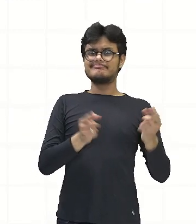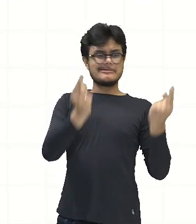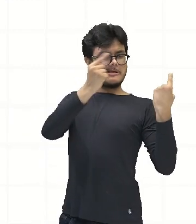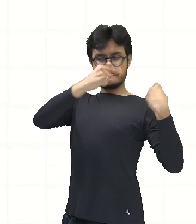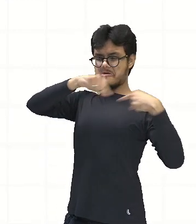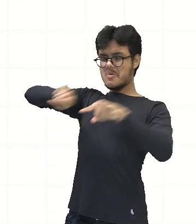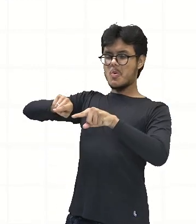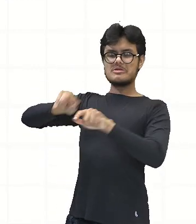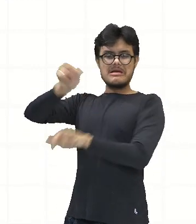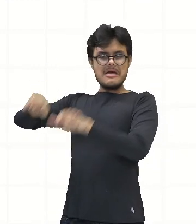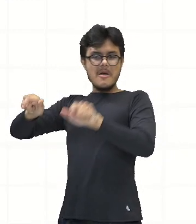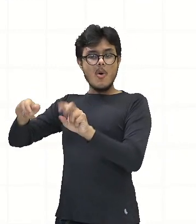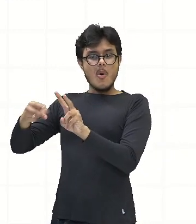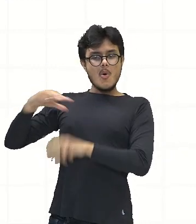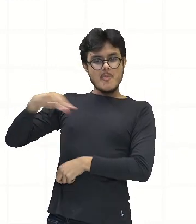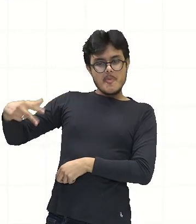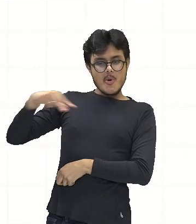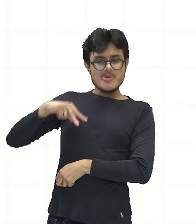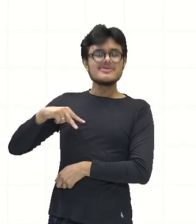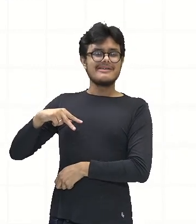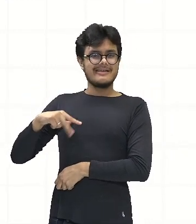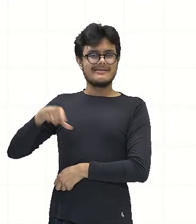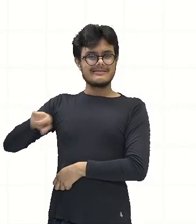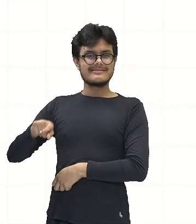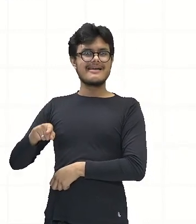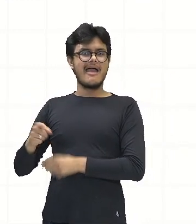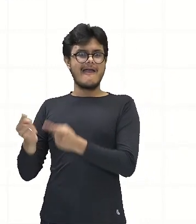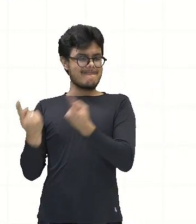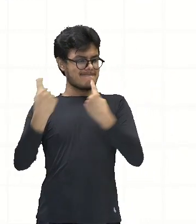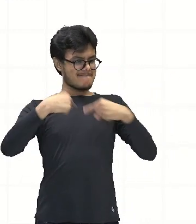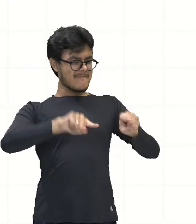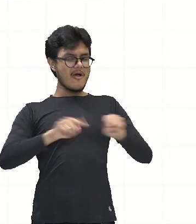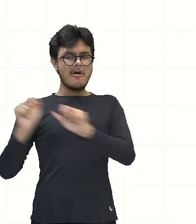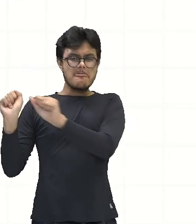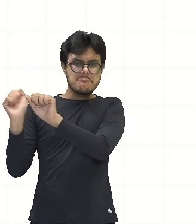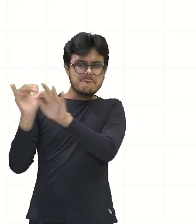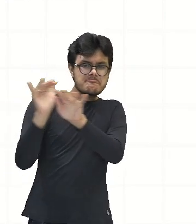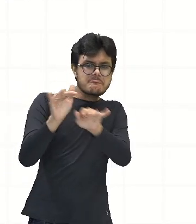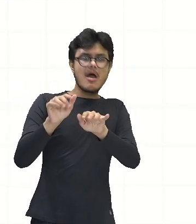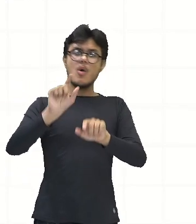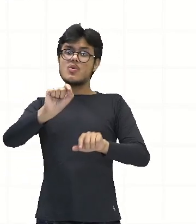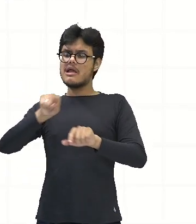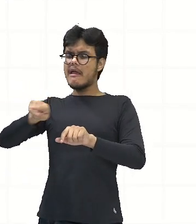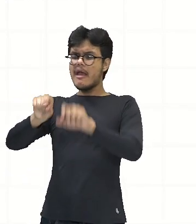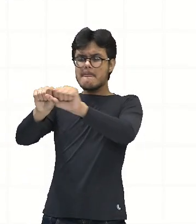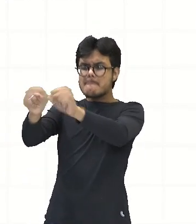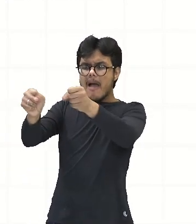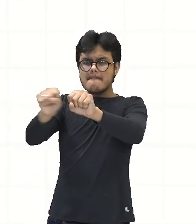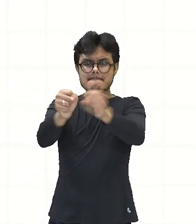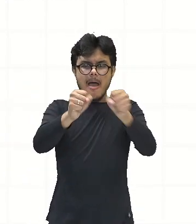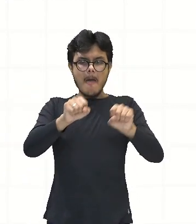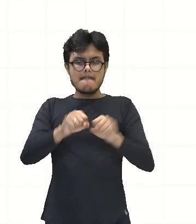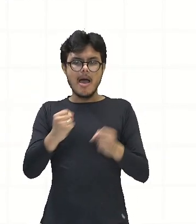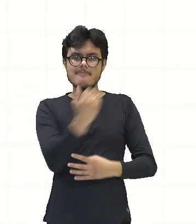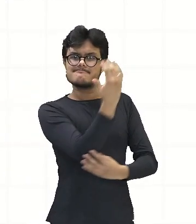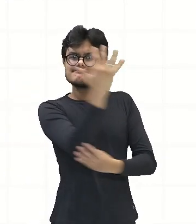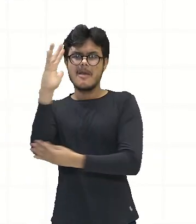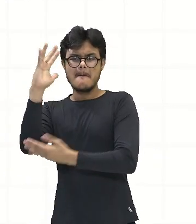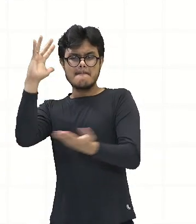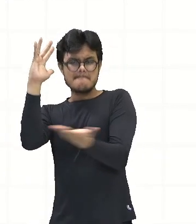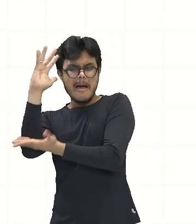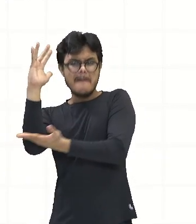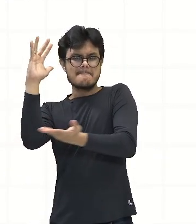os portugueses que estavam aí degradando, né, o meio ambiente, tá bom? No caso,